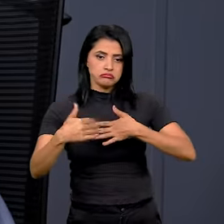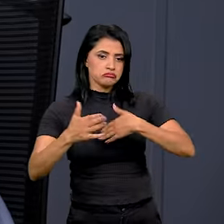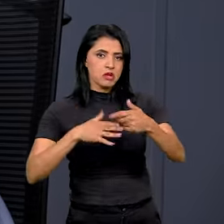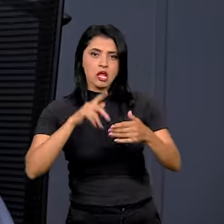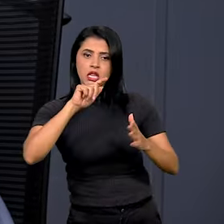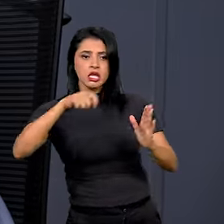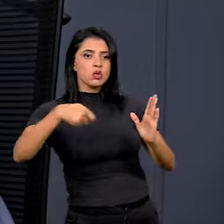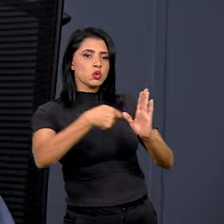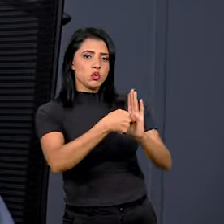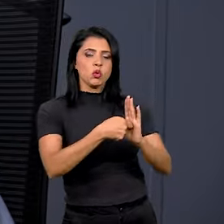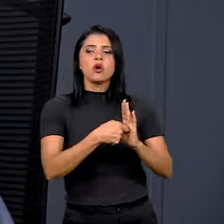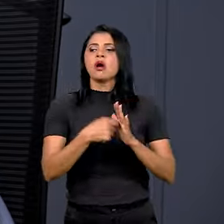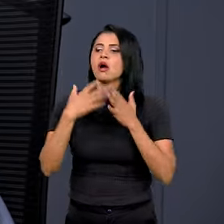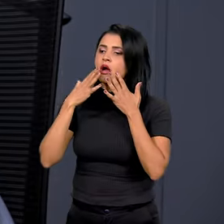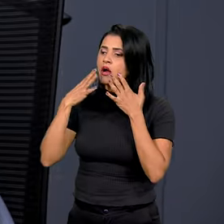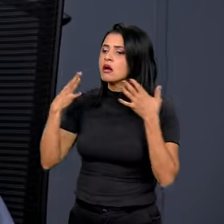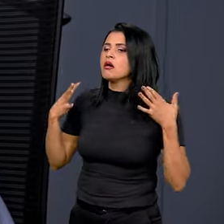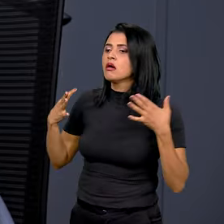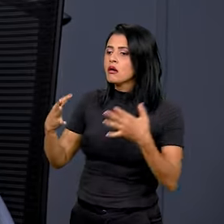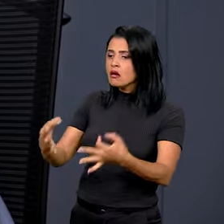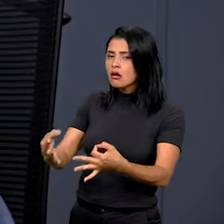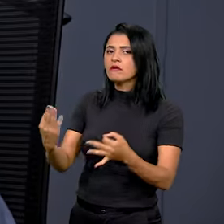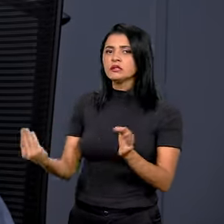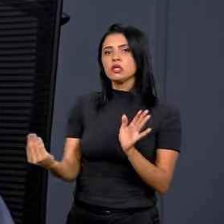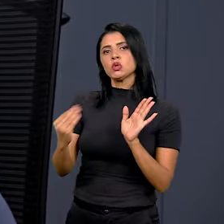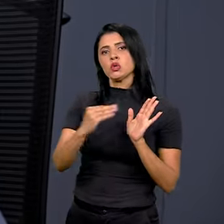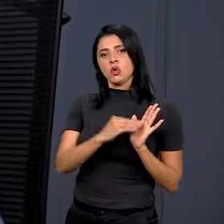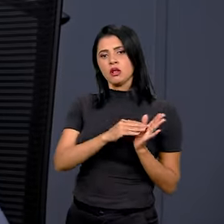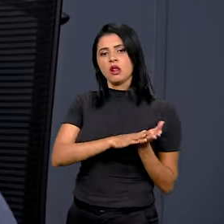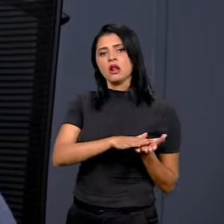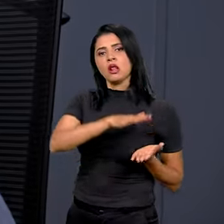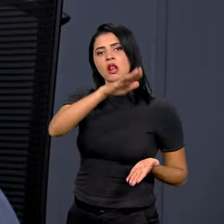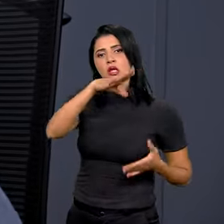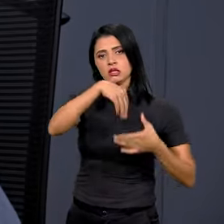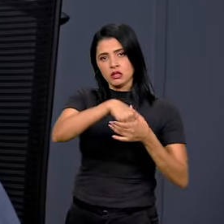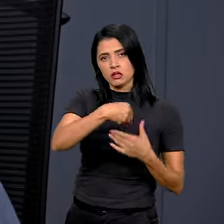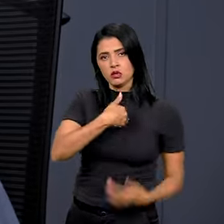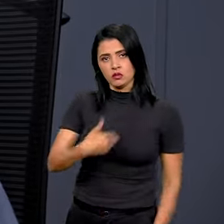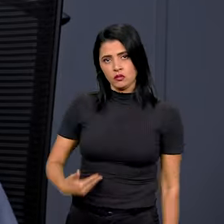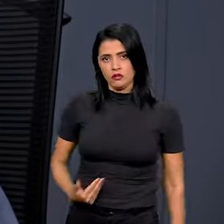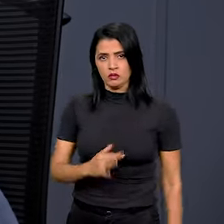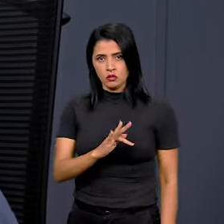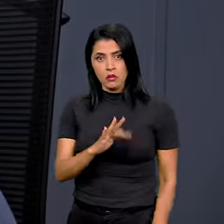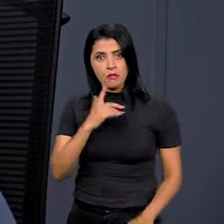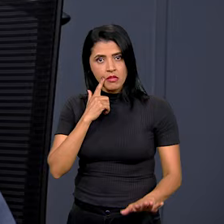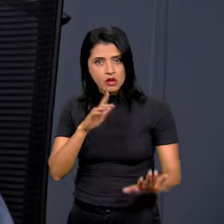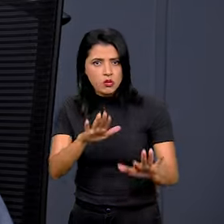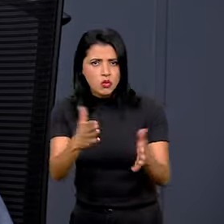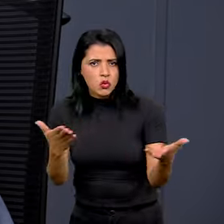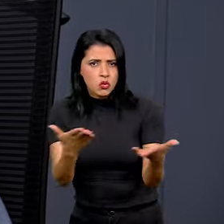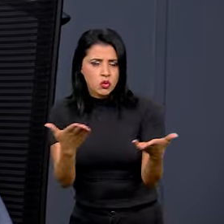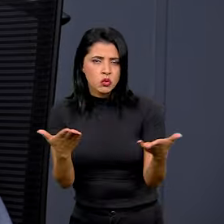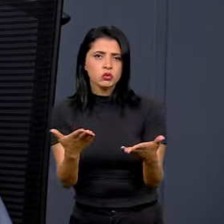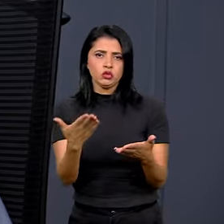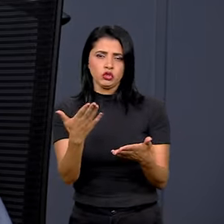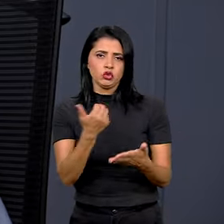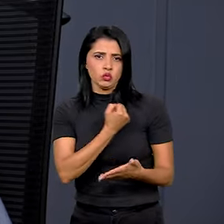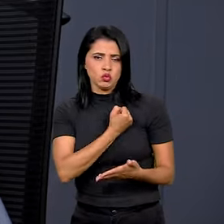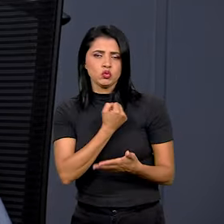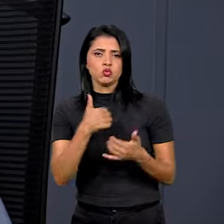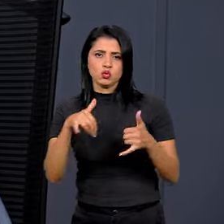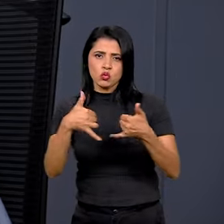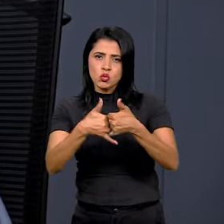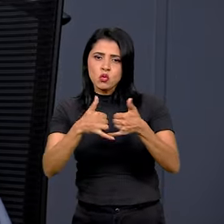a qualquer tipo de denúncia ela vai ser ouvida e vai ser inserida nesse fluxo dentro do governo federal agora hoje os canais mais e